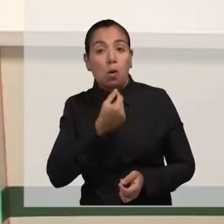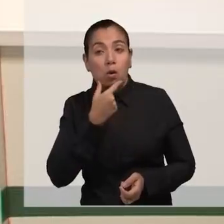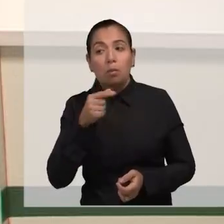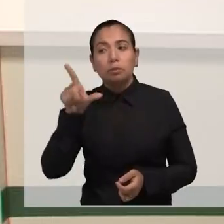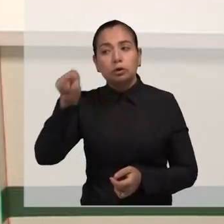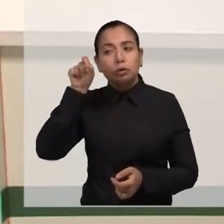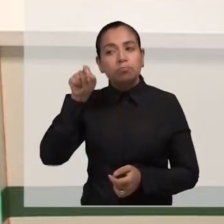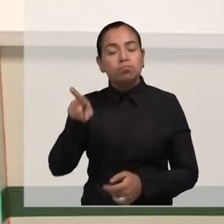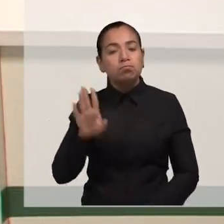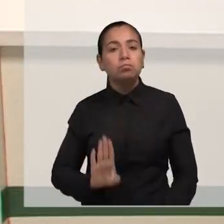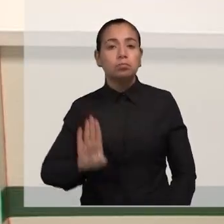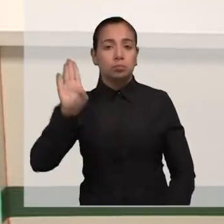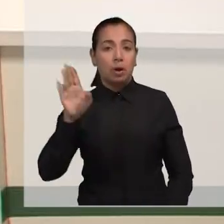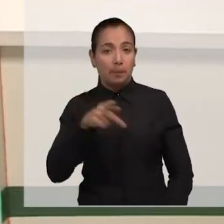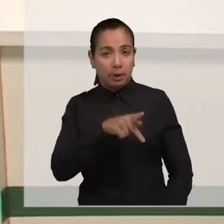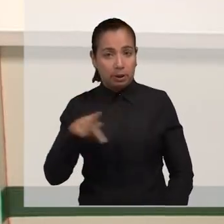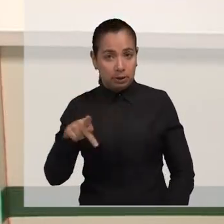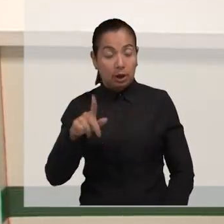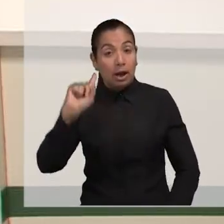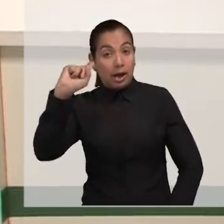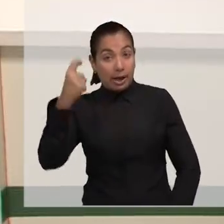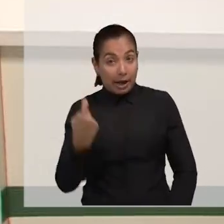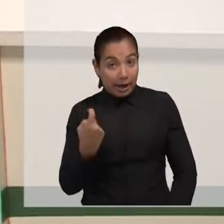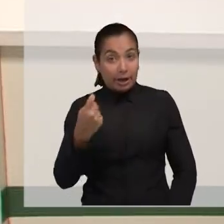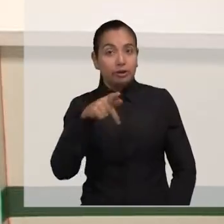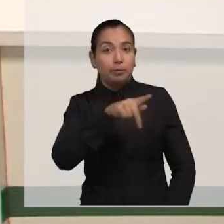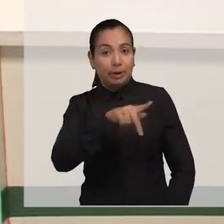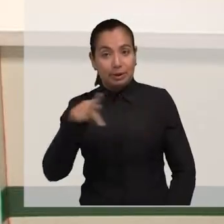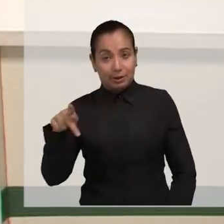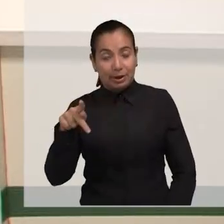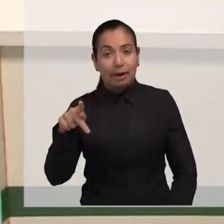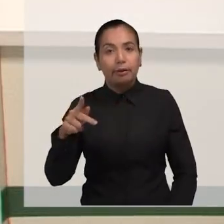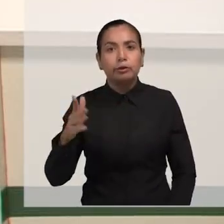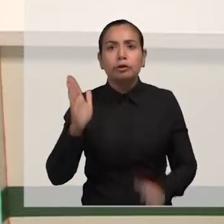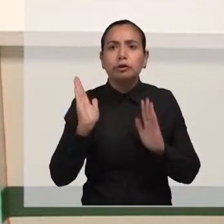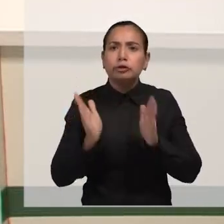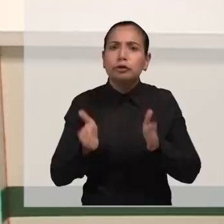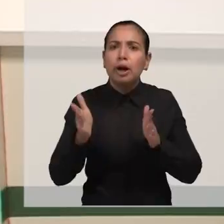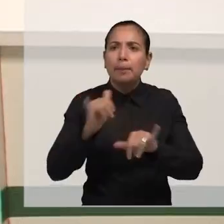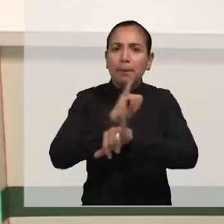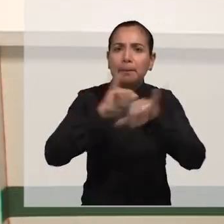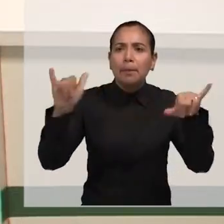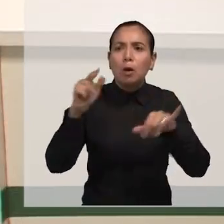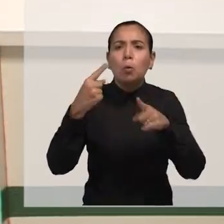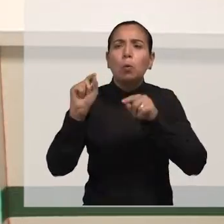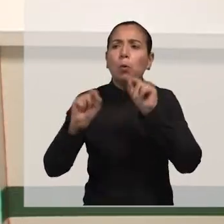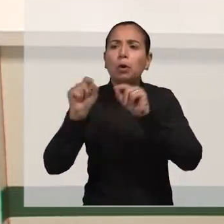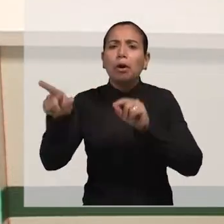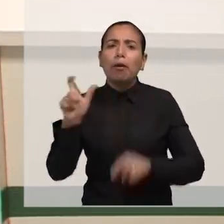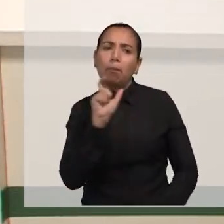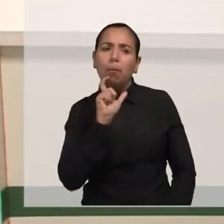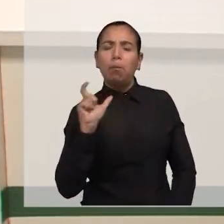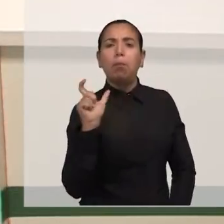presidente, o ex-presidente acabou de sair de uma polêmica em que ele ofendeu